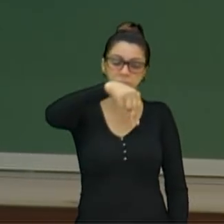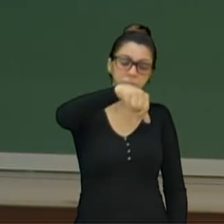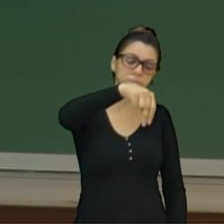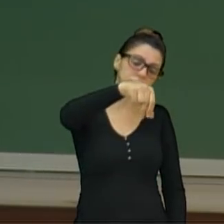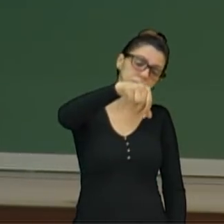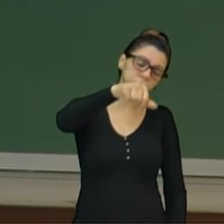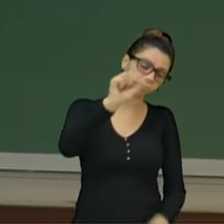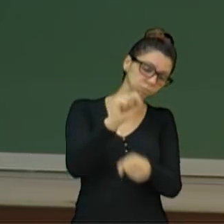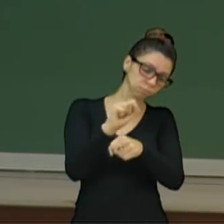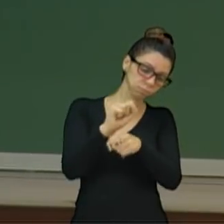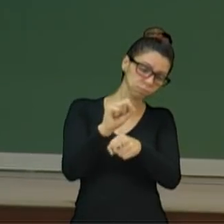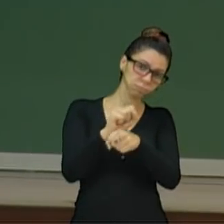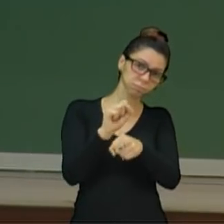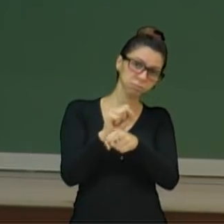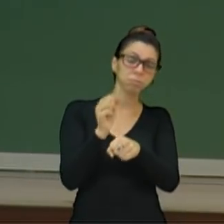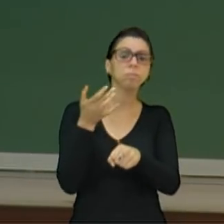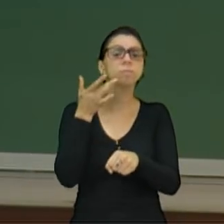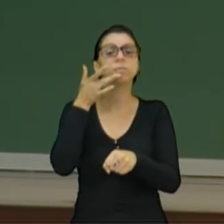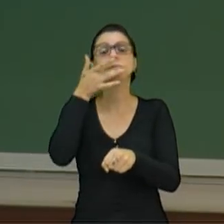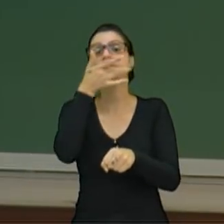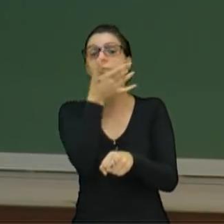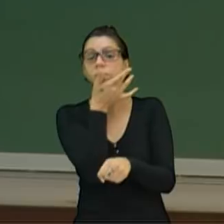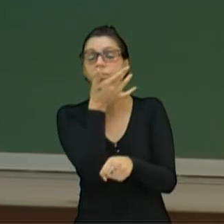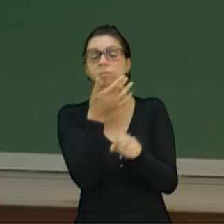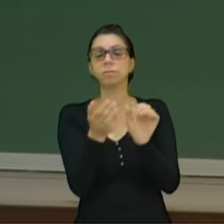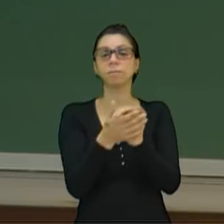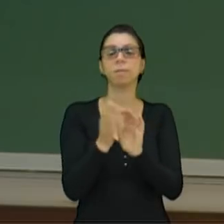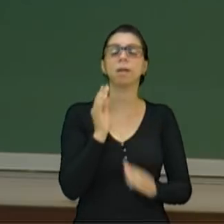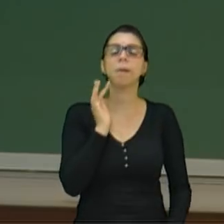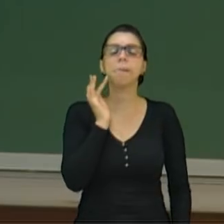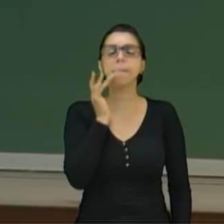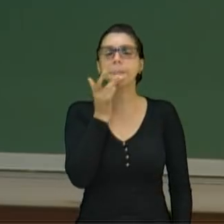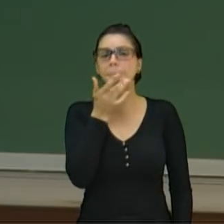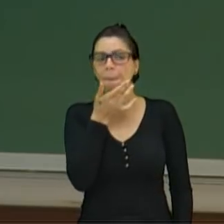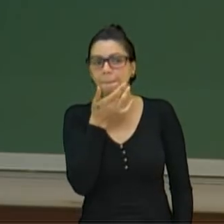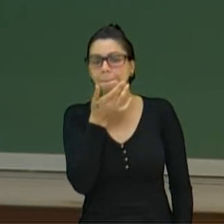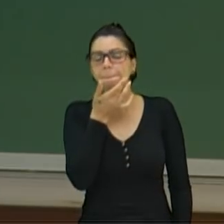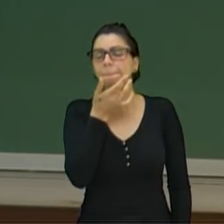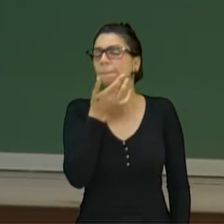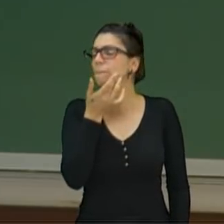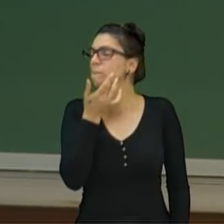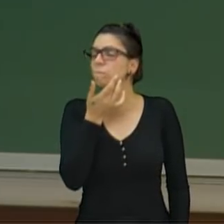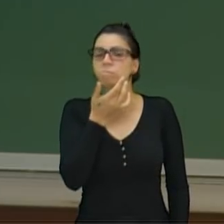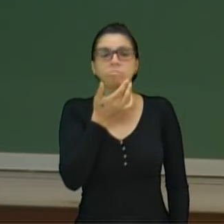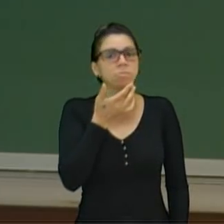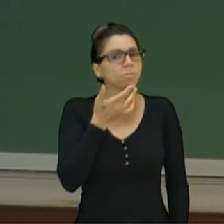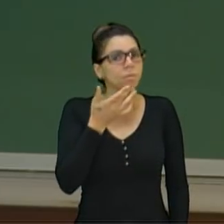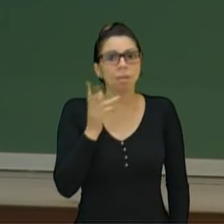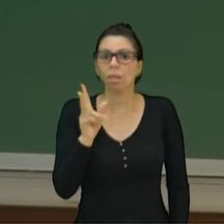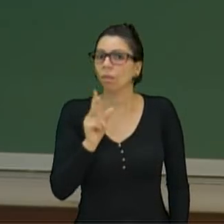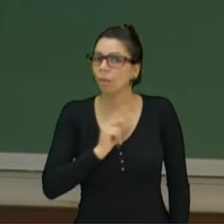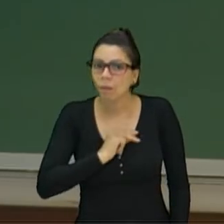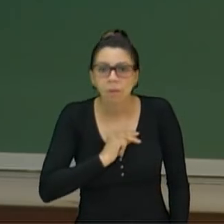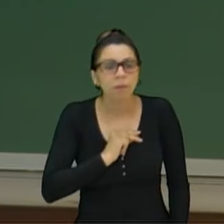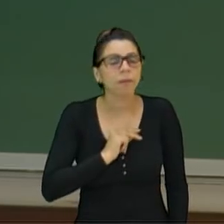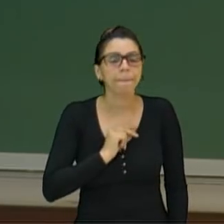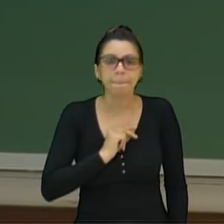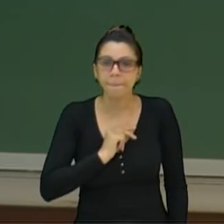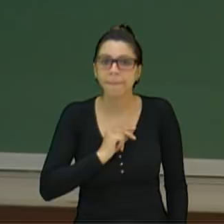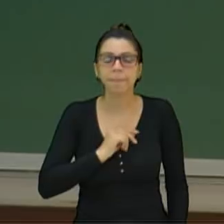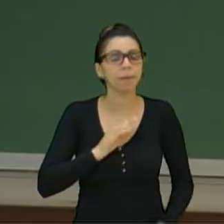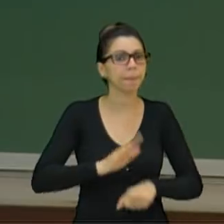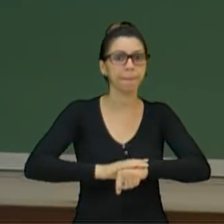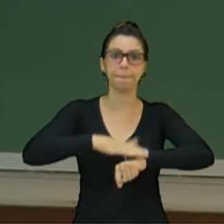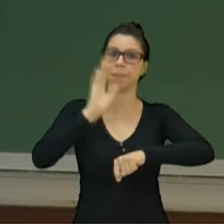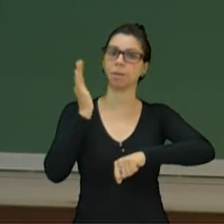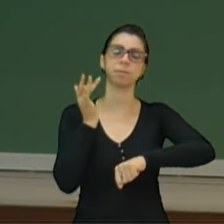e deixa ele mais gostoso. O sabor gostoso do alimento fica mais gostoso, ele realça